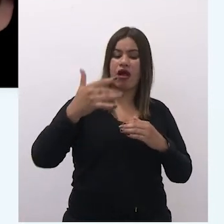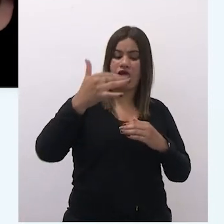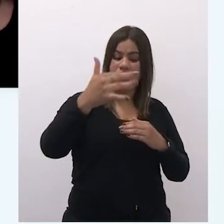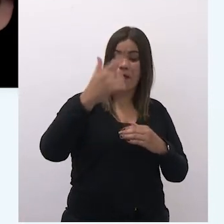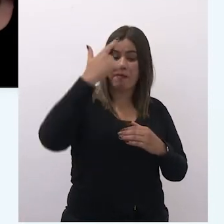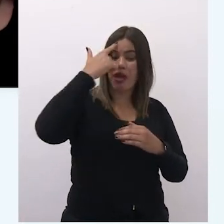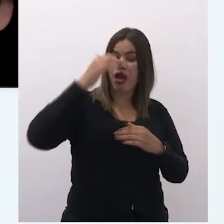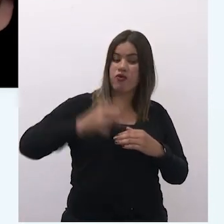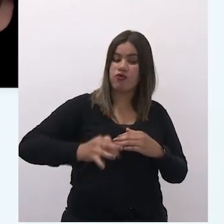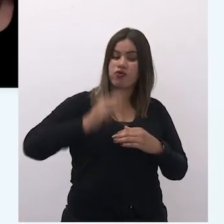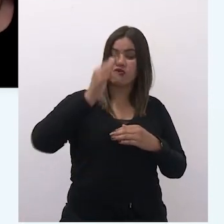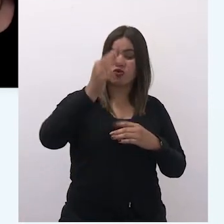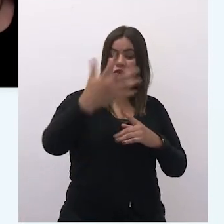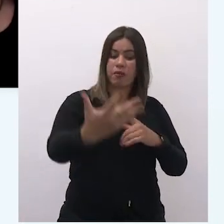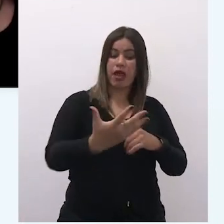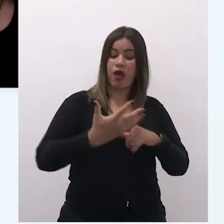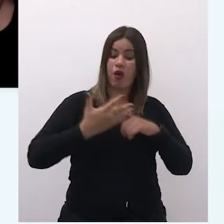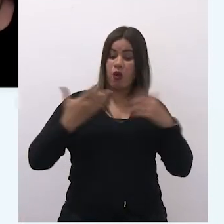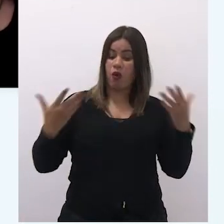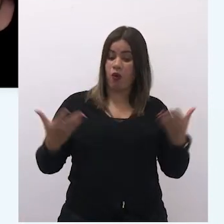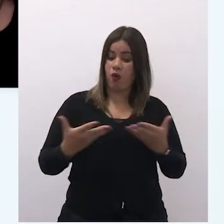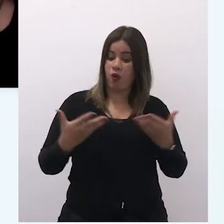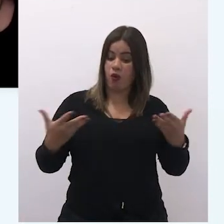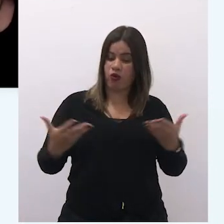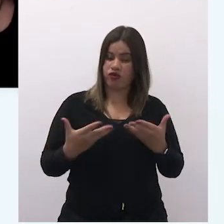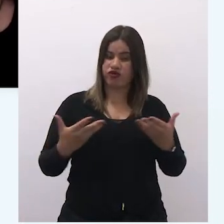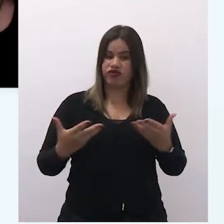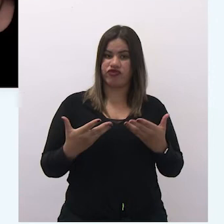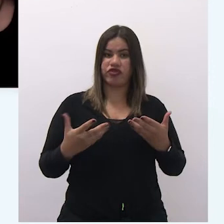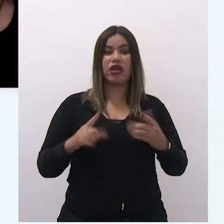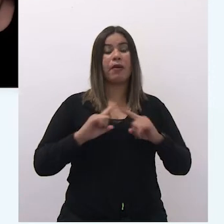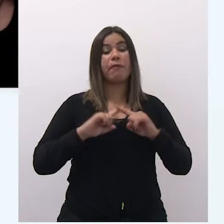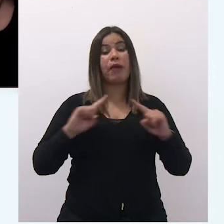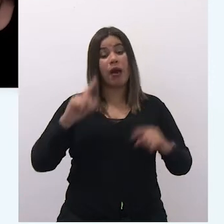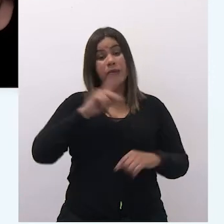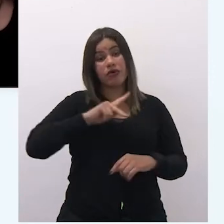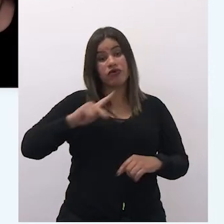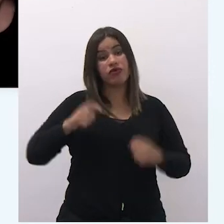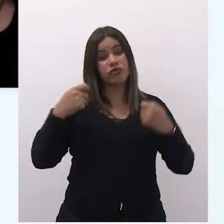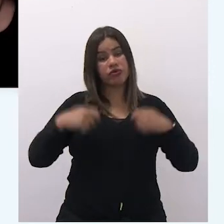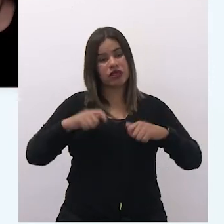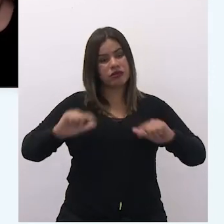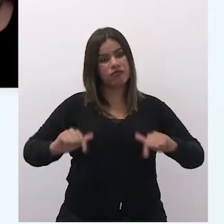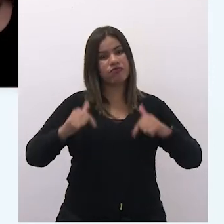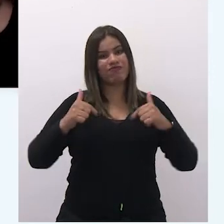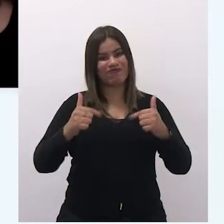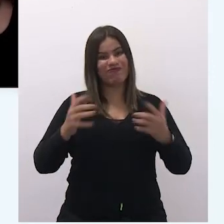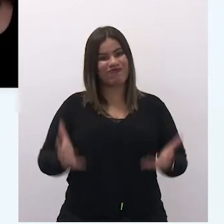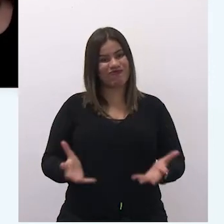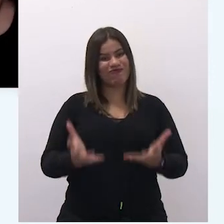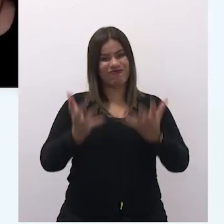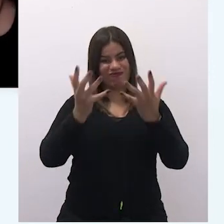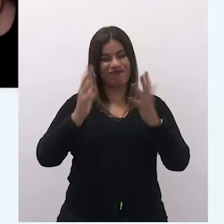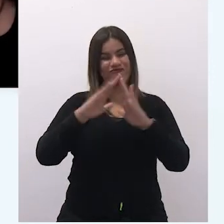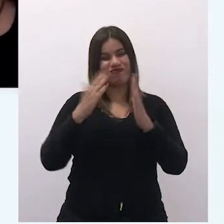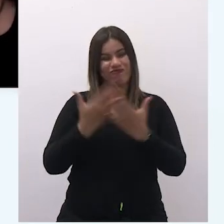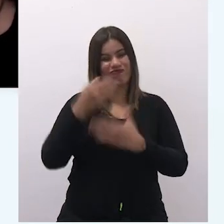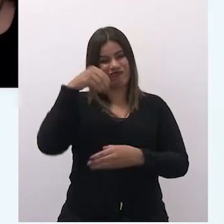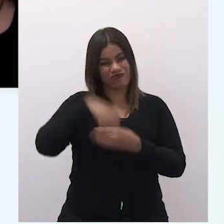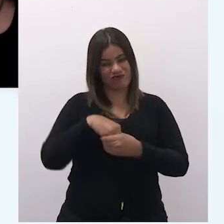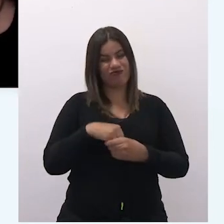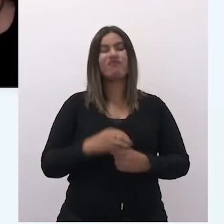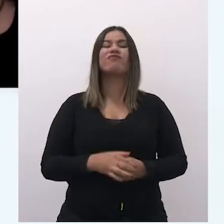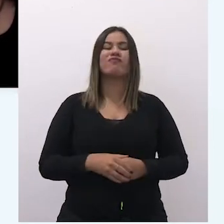mobilize desde que eu crie mecanismos de engajamento e de participação na escola, né?